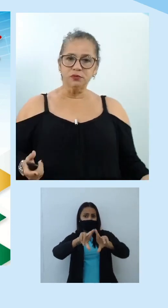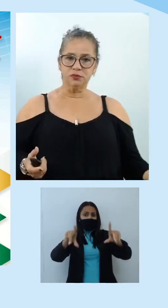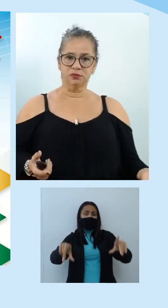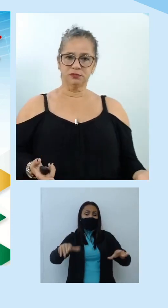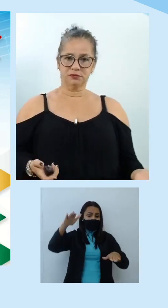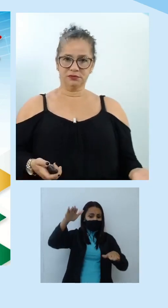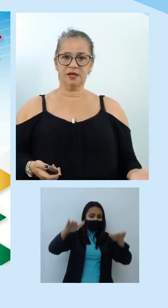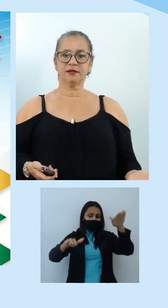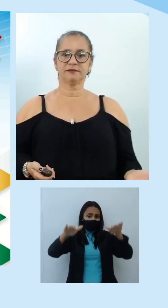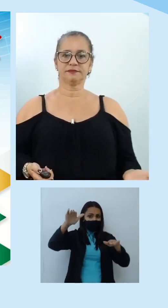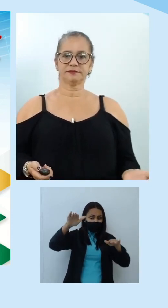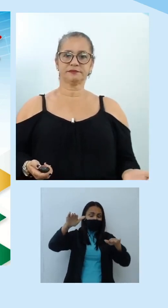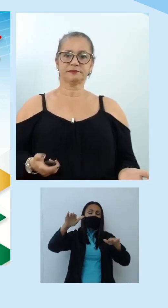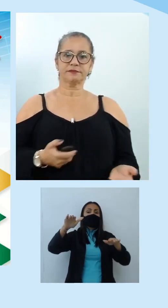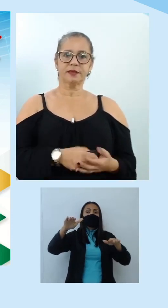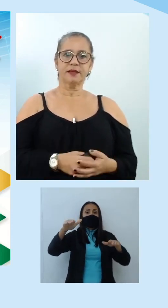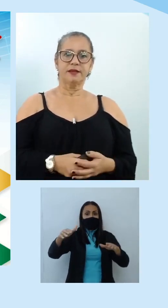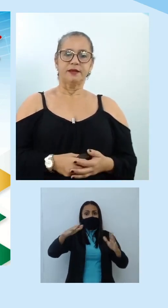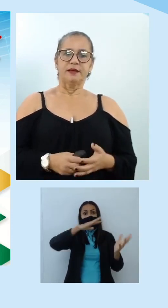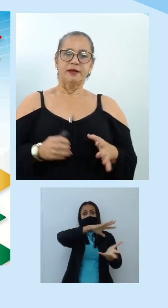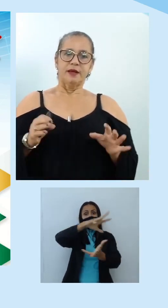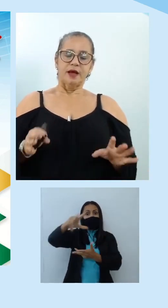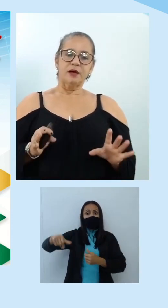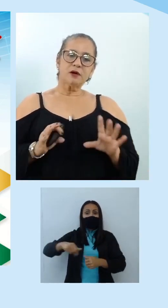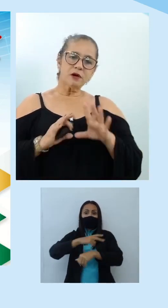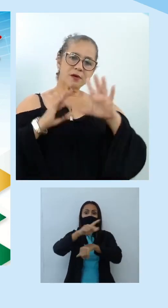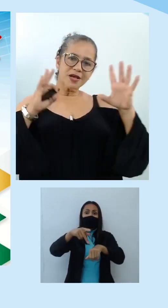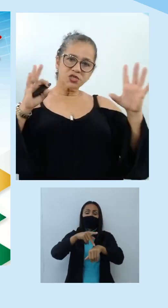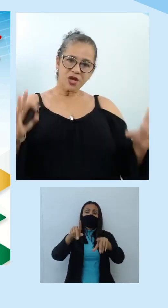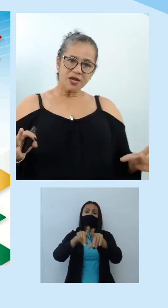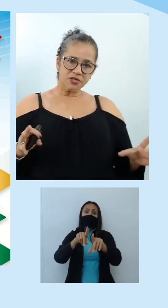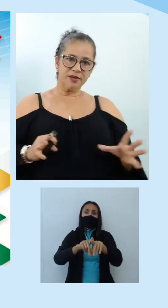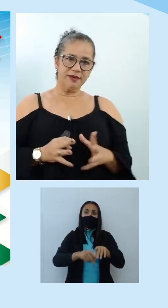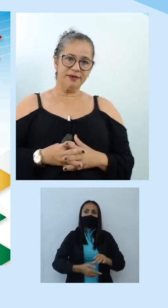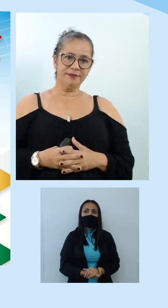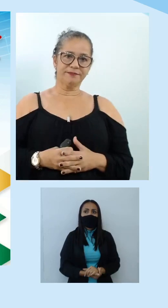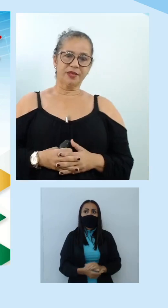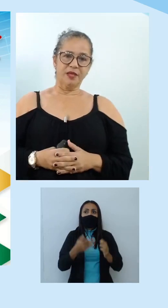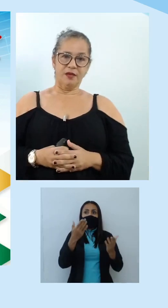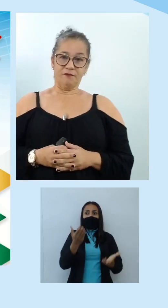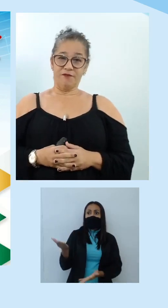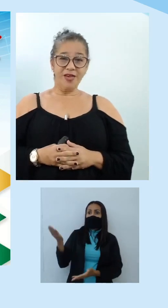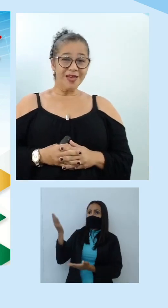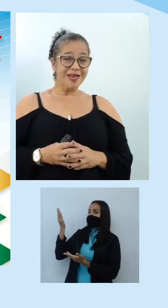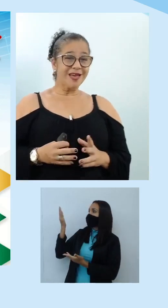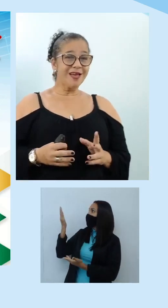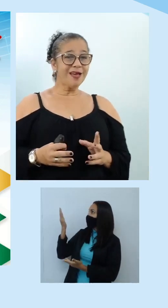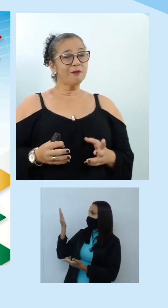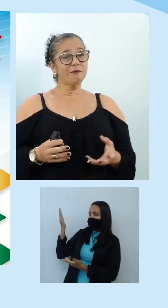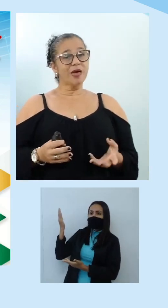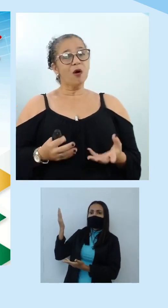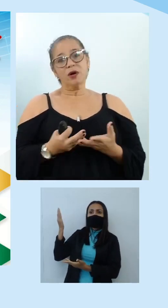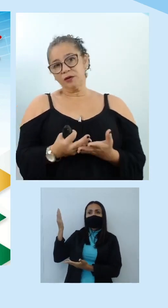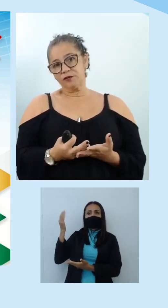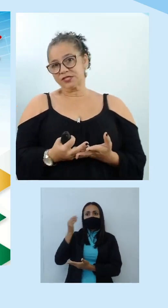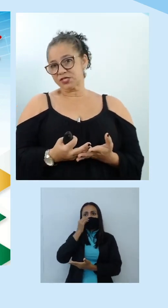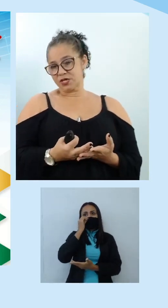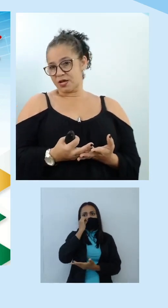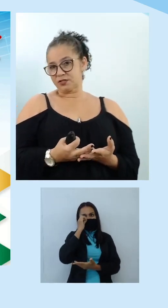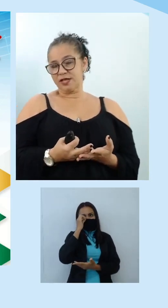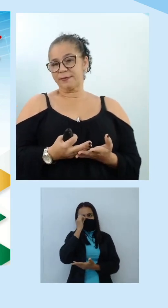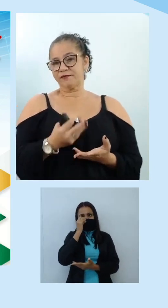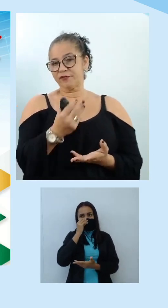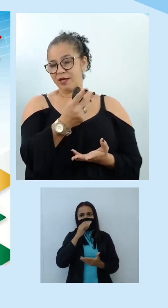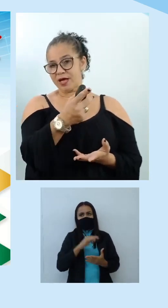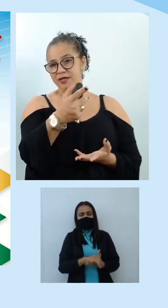no mundo, tá? Aí eu coloquei uma charge aí, é horrível essa